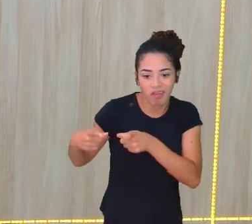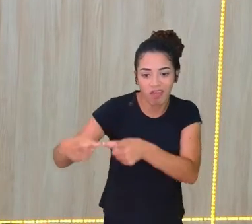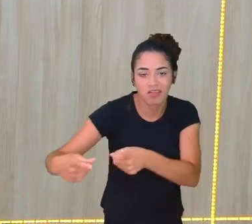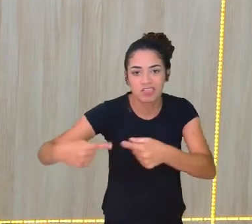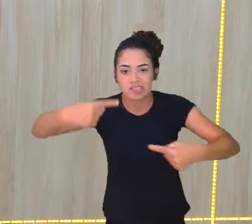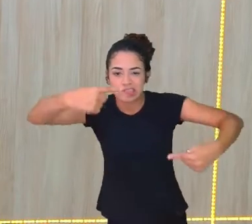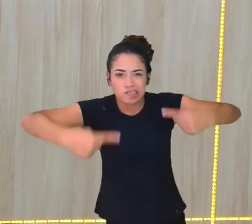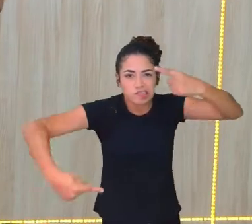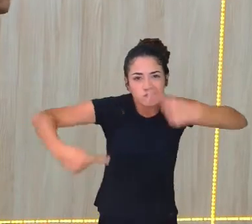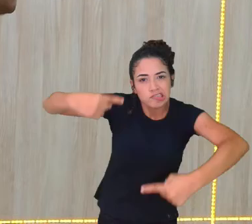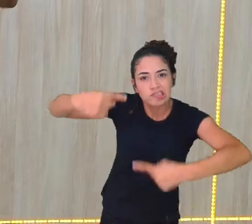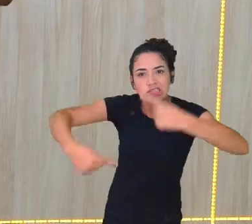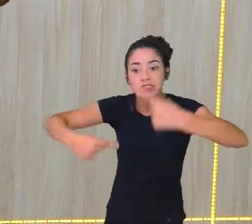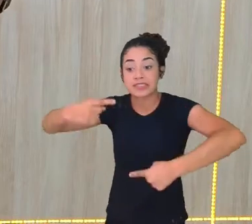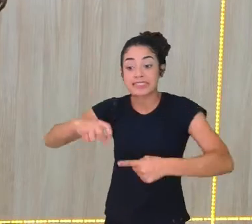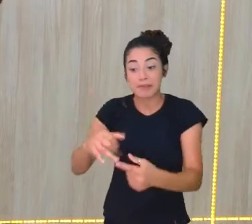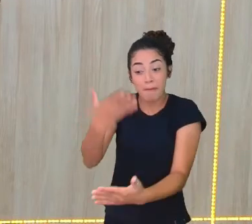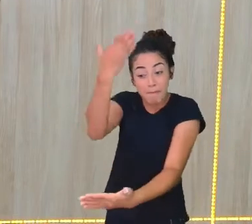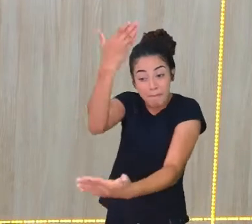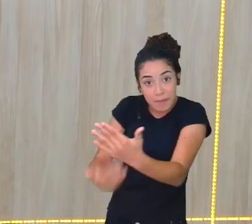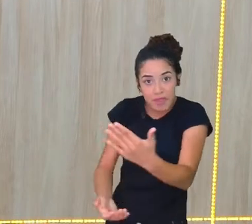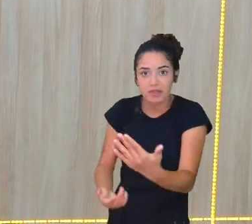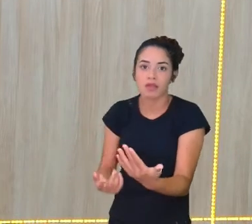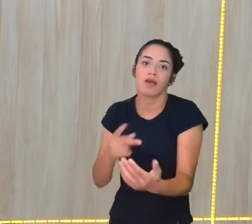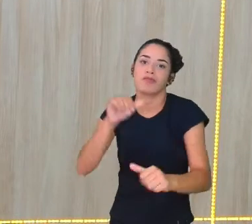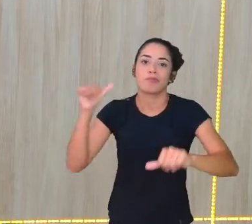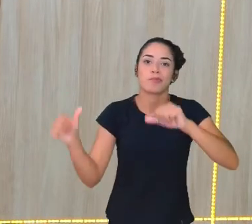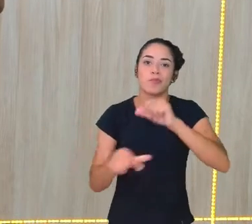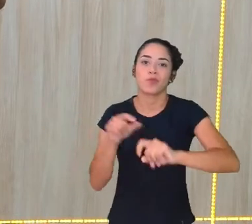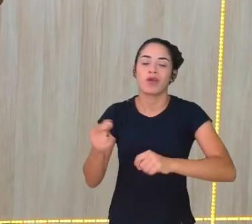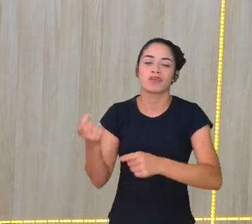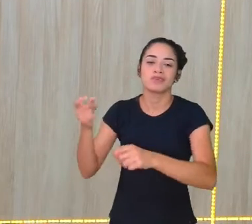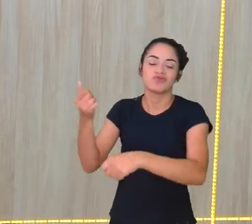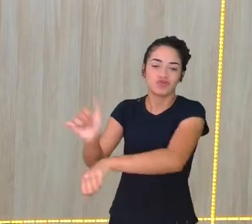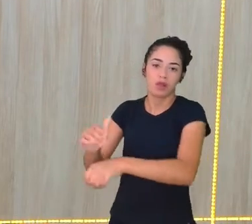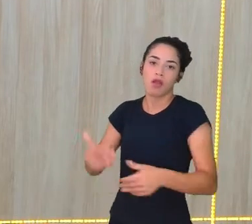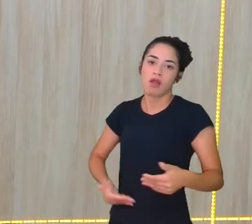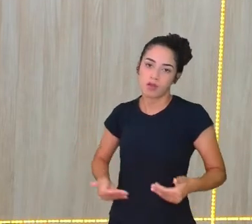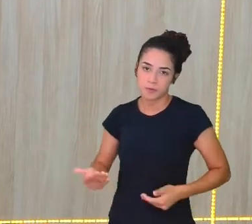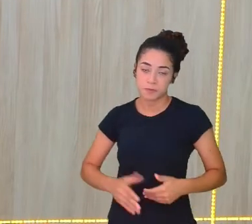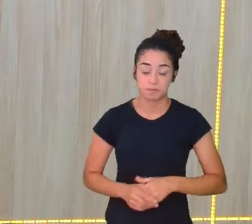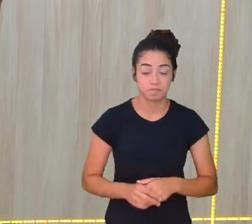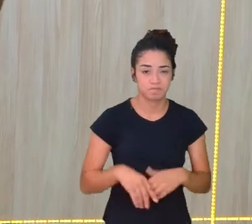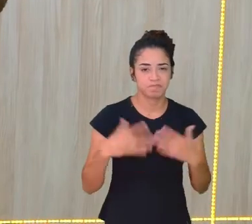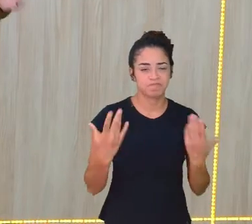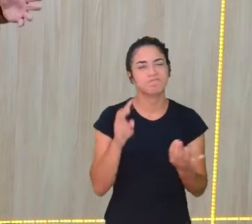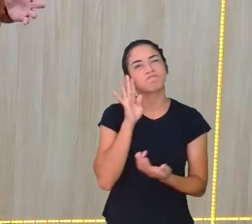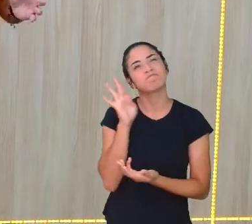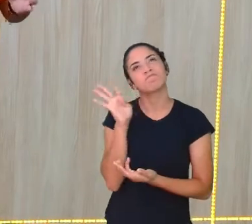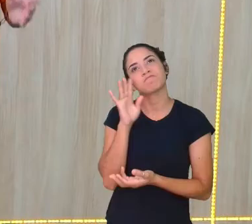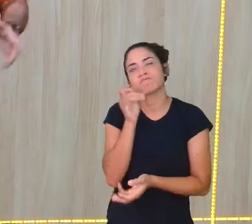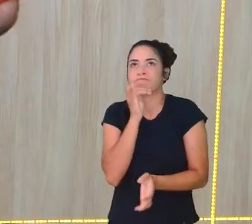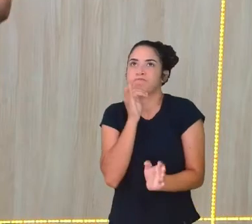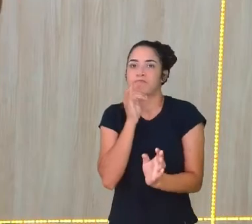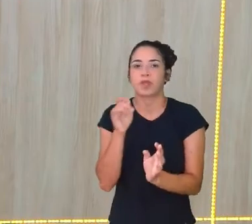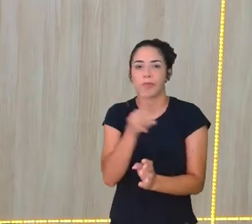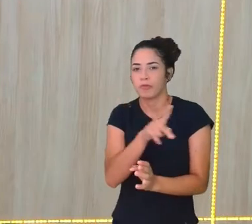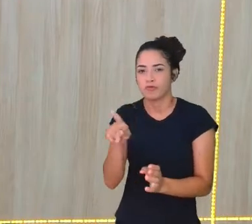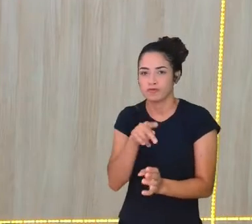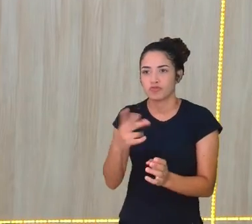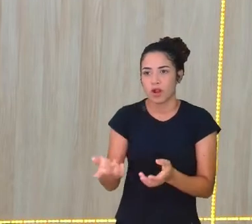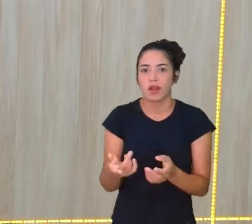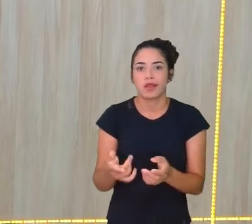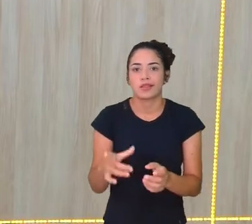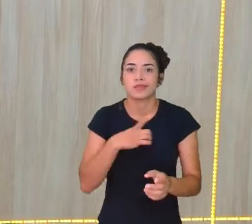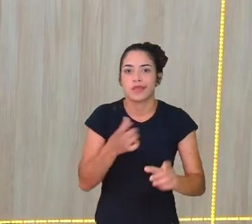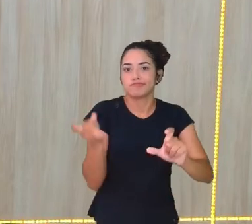geralmente se tornava escravo daquele que ganhou. Mas aí, vamos imaginar, a professora Vanessa, ela contraiu uma